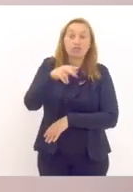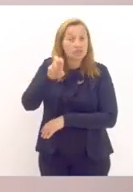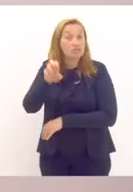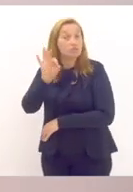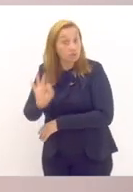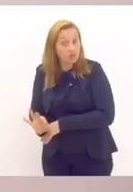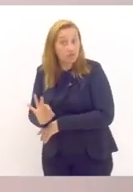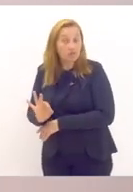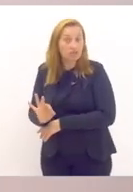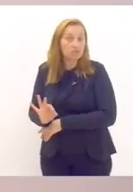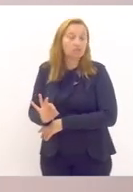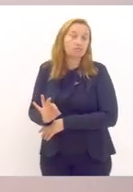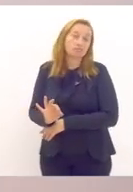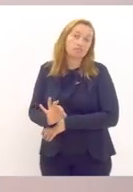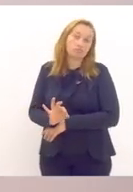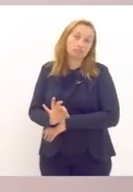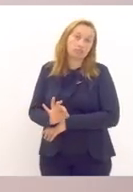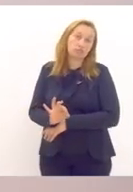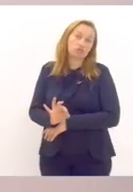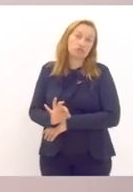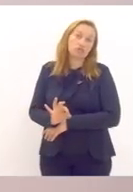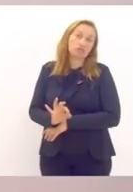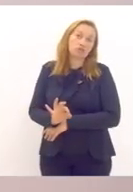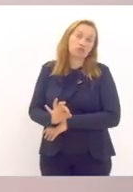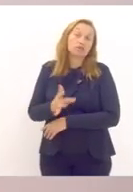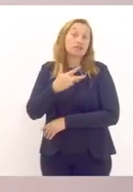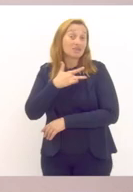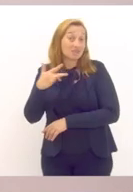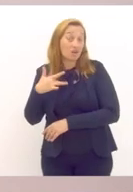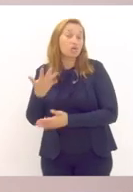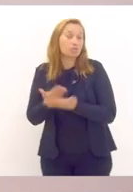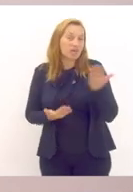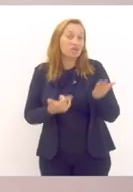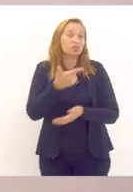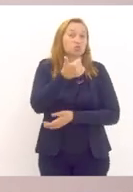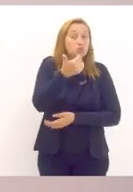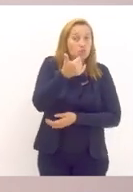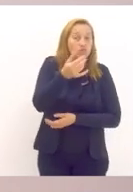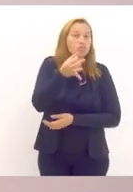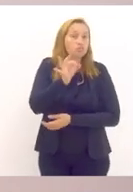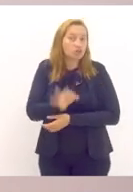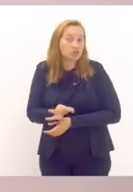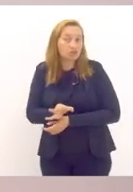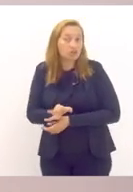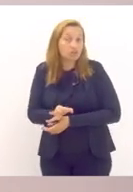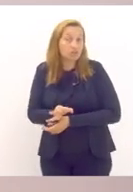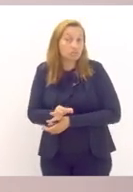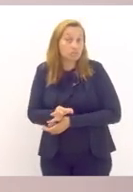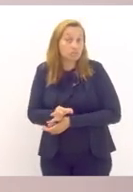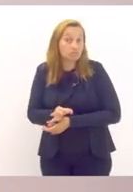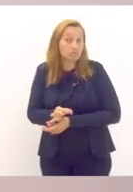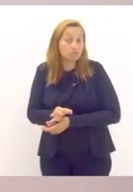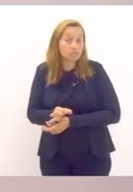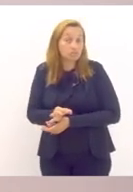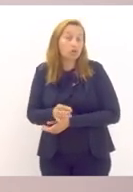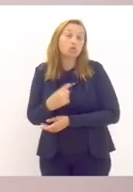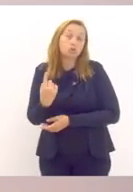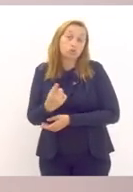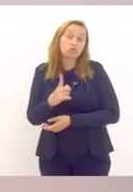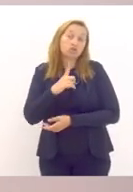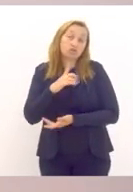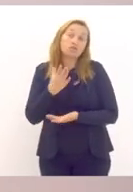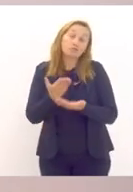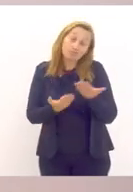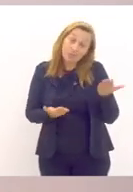25% da diferença. Quanto é que isso significa em saúde? Perdemos 12% dessa diferença. Ou seja, nós tivemos